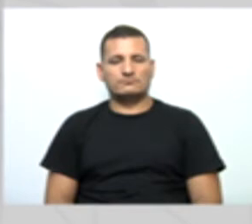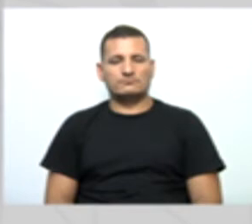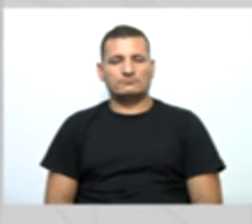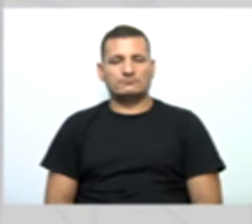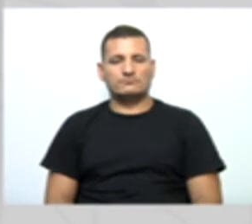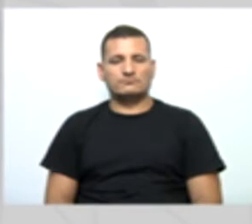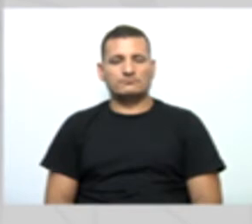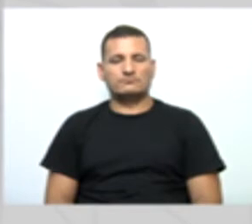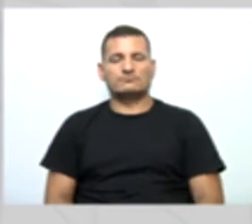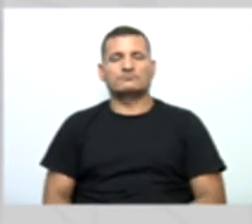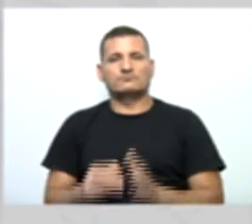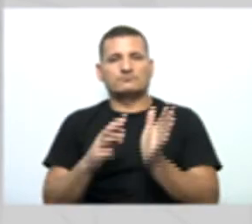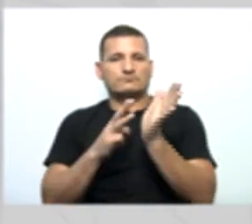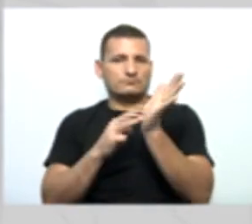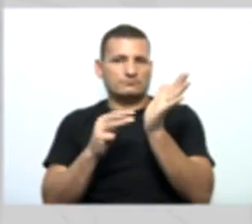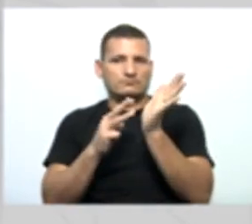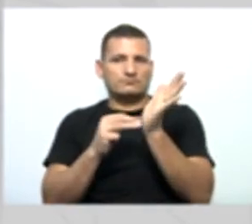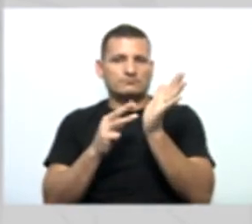dos métodos de classe.